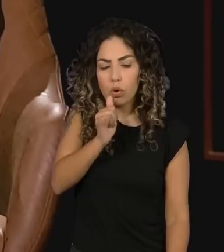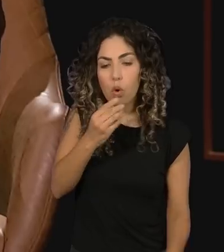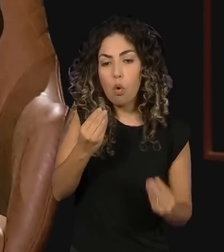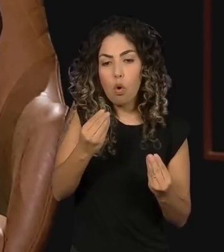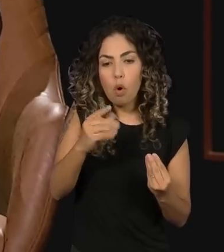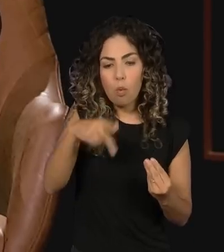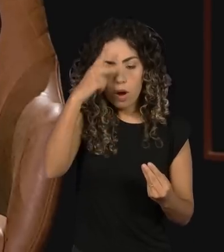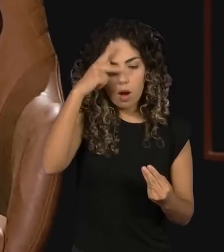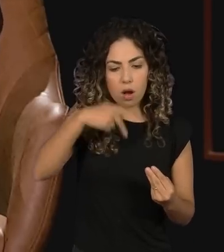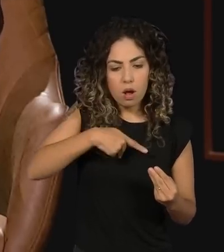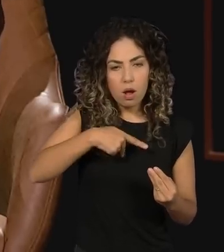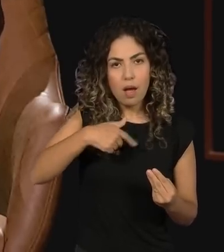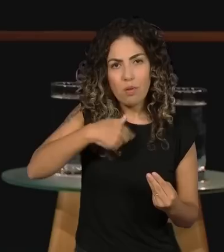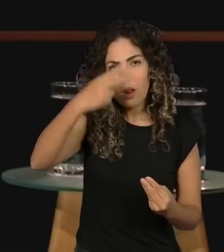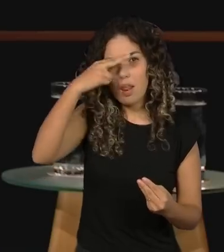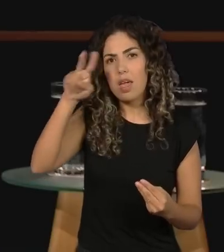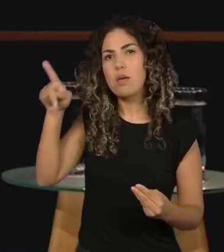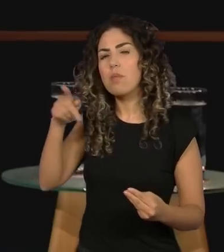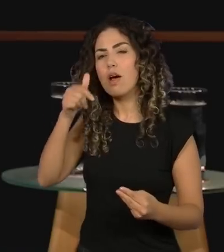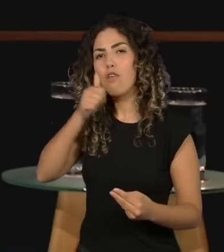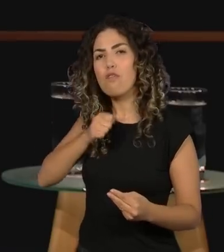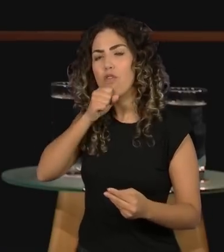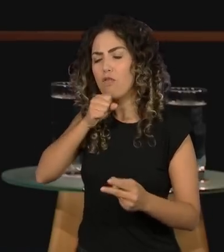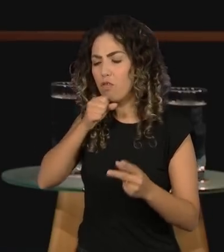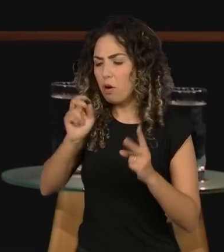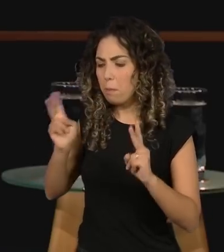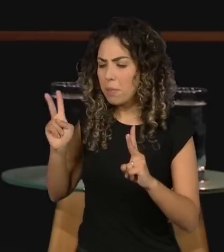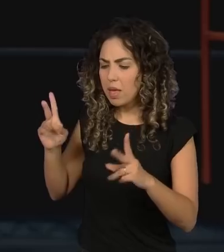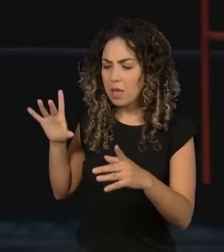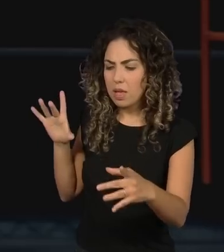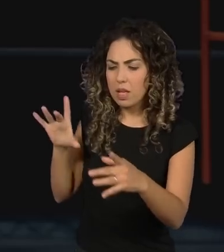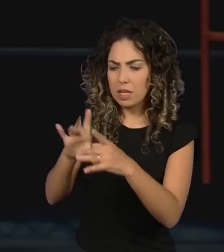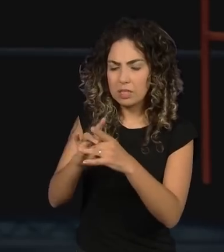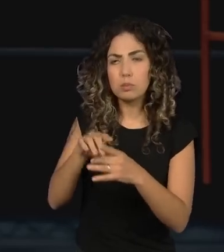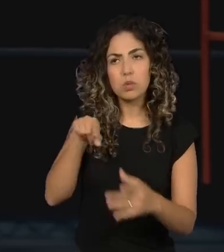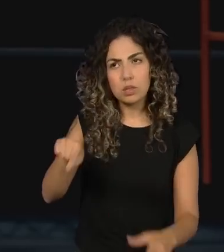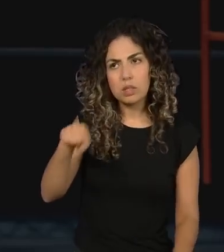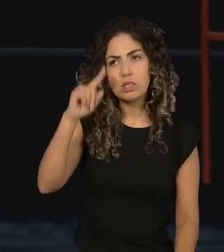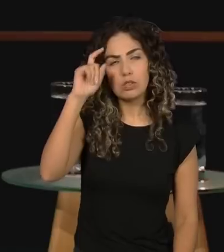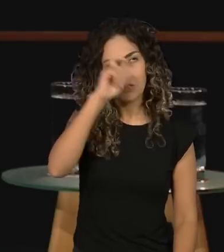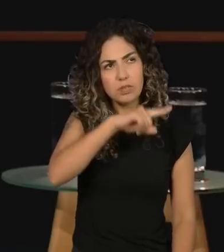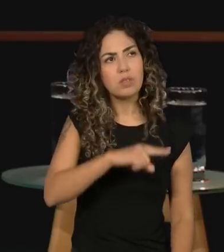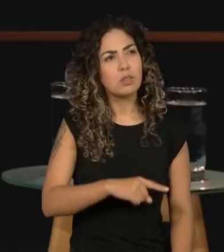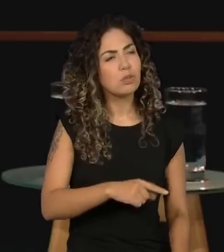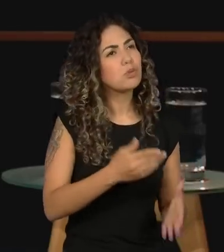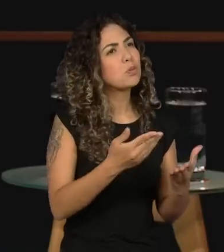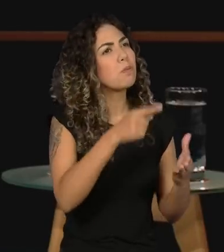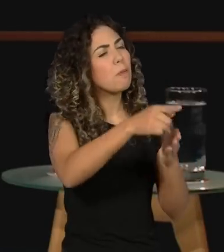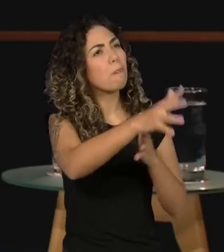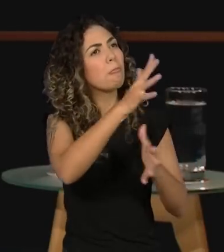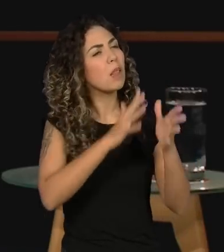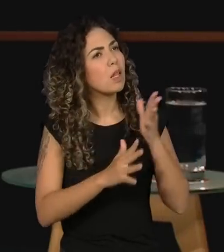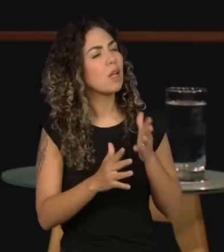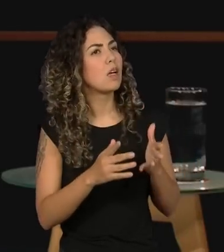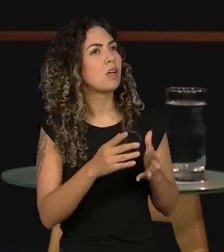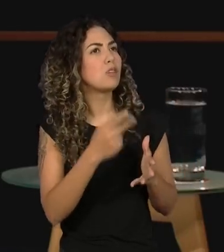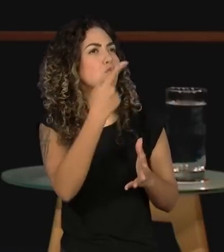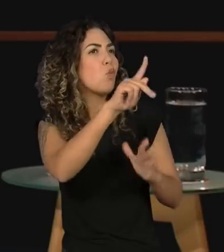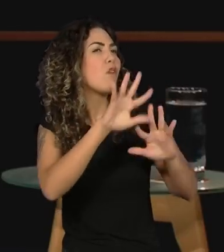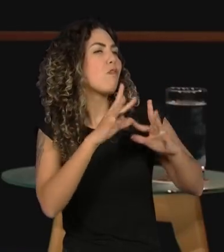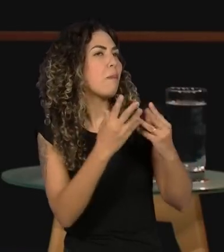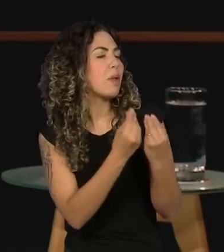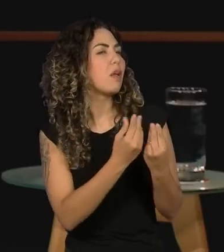às crianças tudo. Não se contava tudo. Não se falava. Agora, você estava dizendo que seu pai cultivava, a sua família cultivava